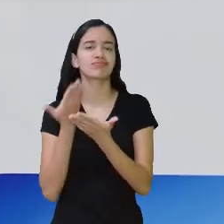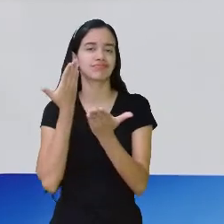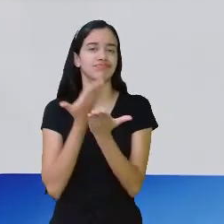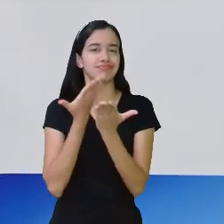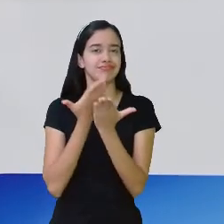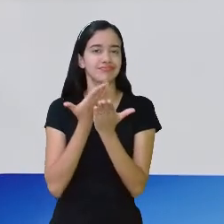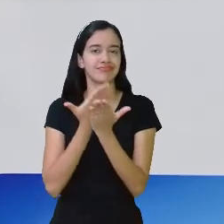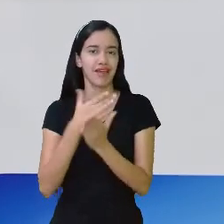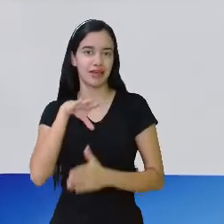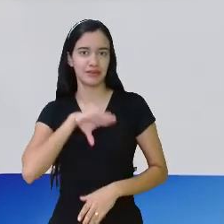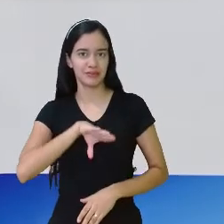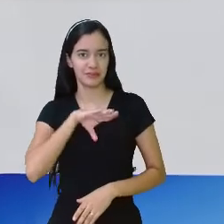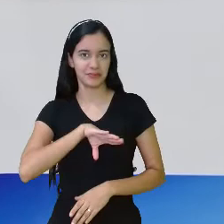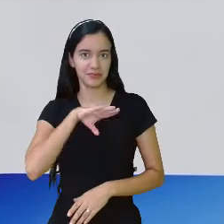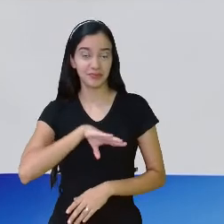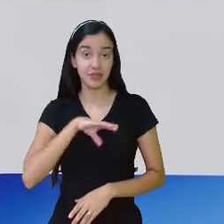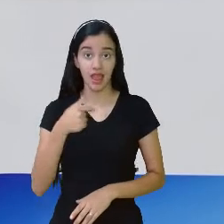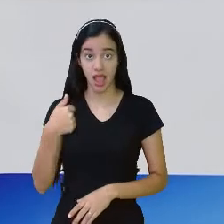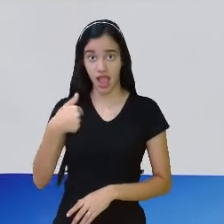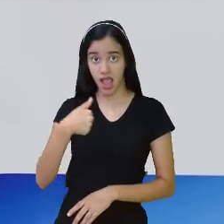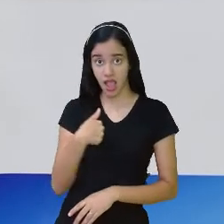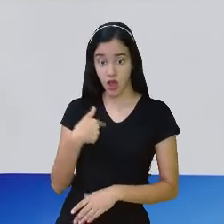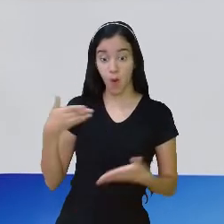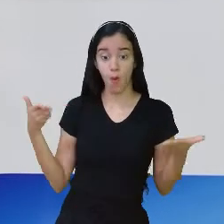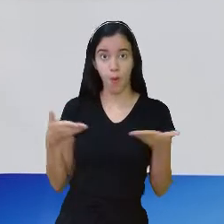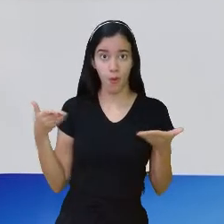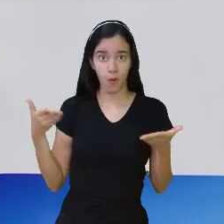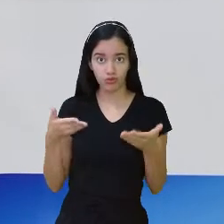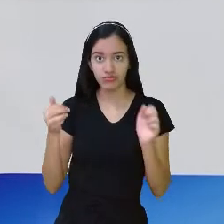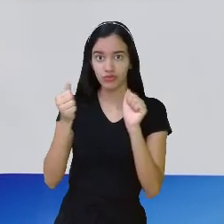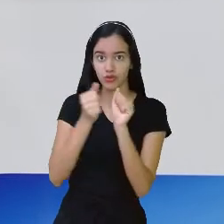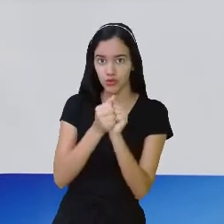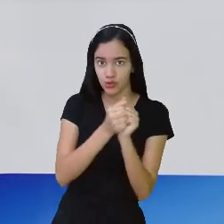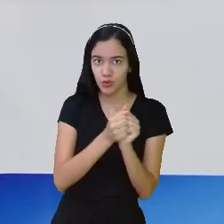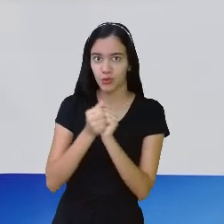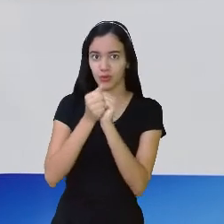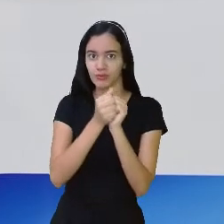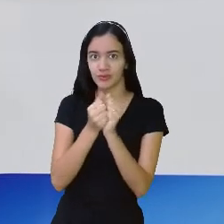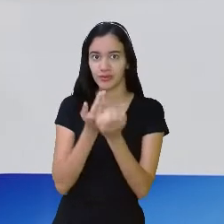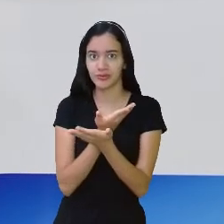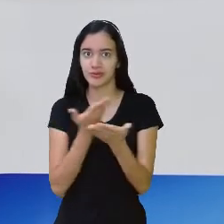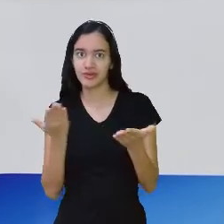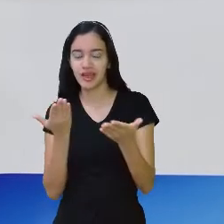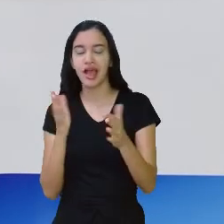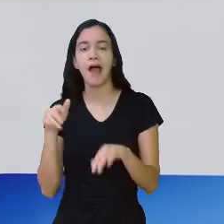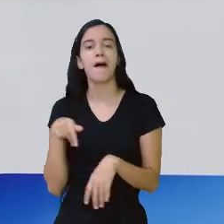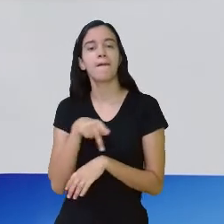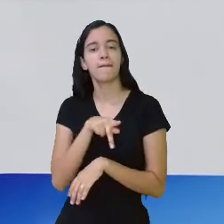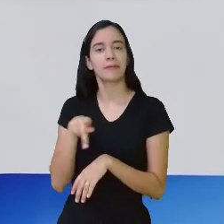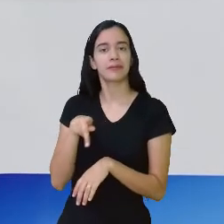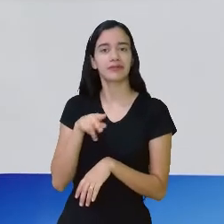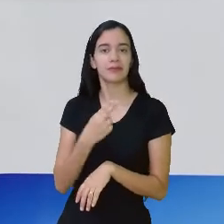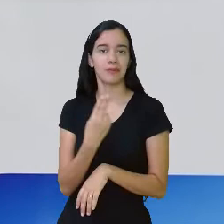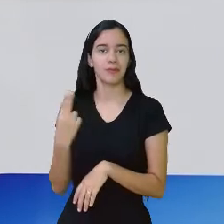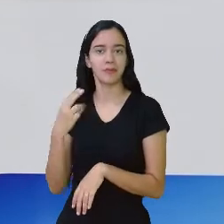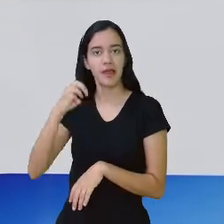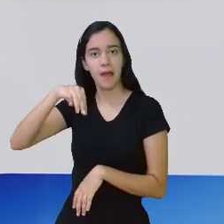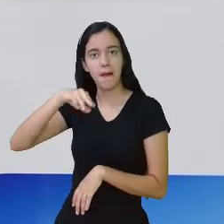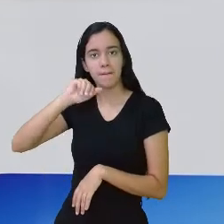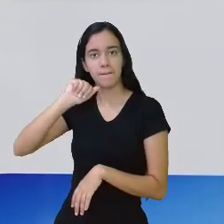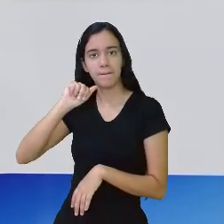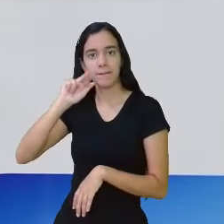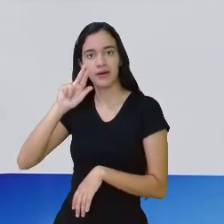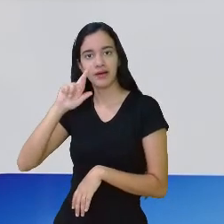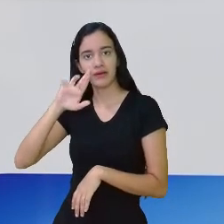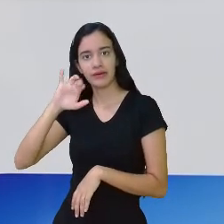uma aula de língua portuguesa. E eu, hoje com vocês, professora Mauricéia Joana. O nosso